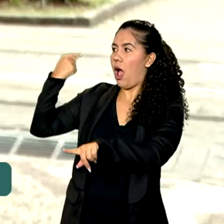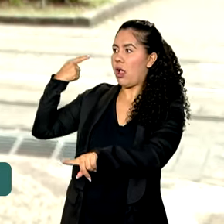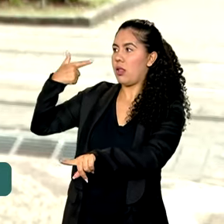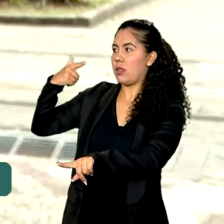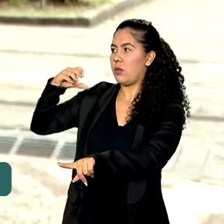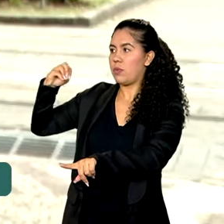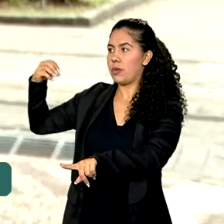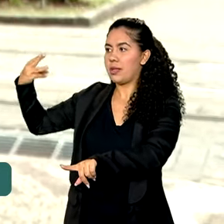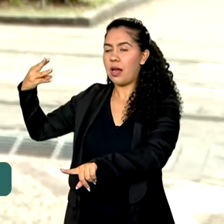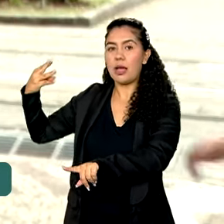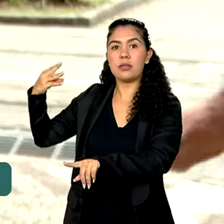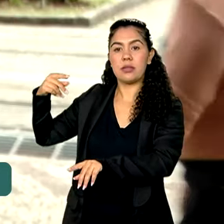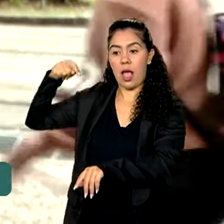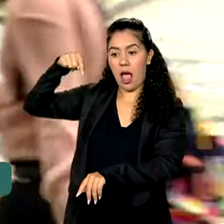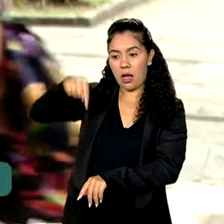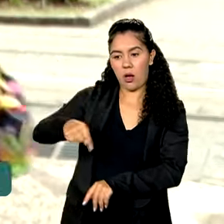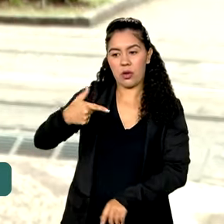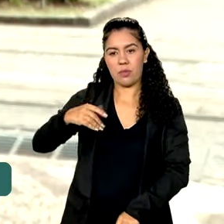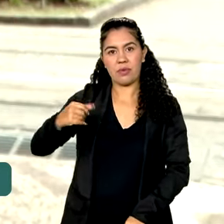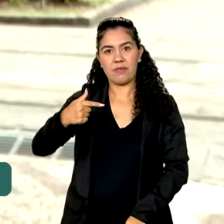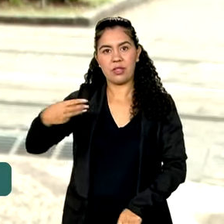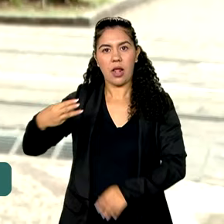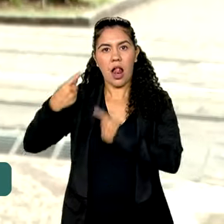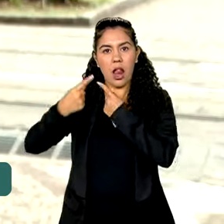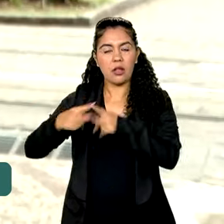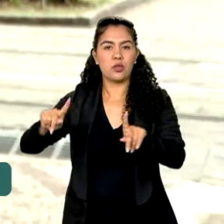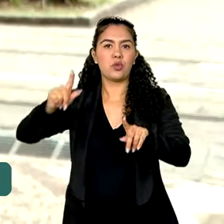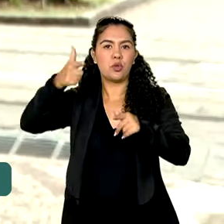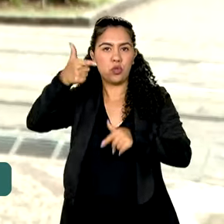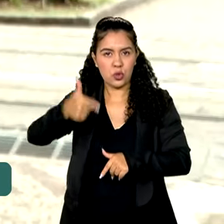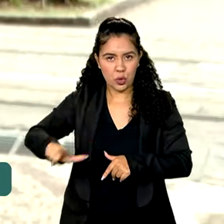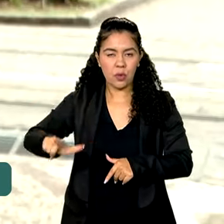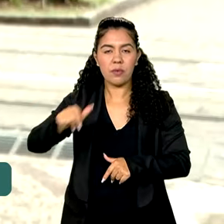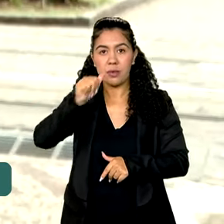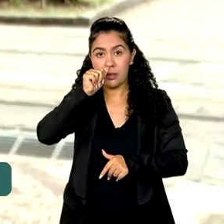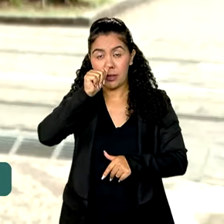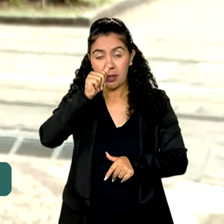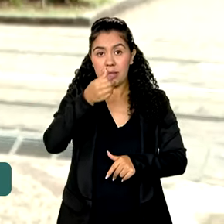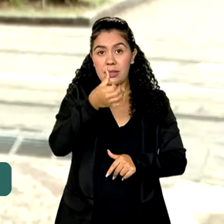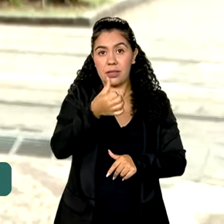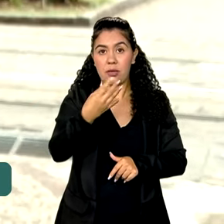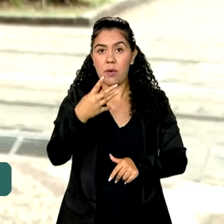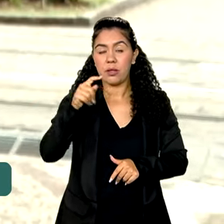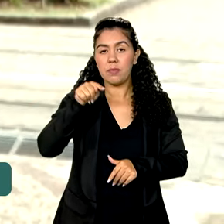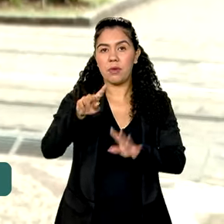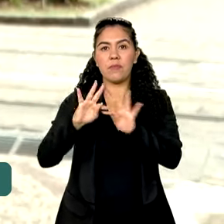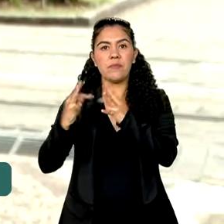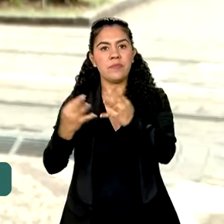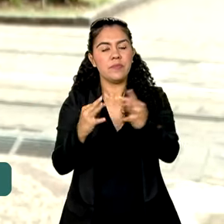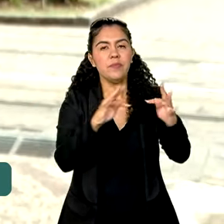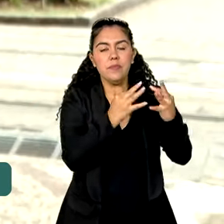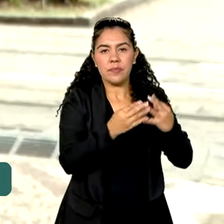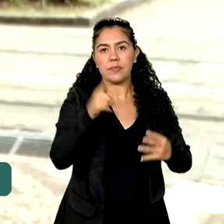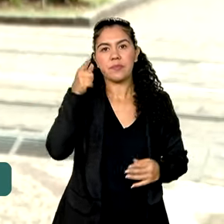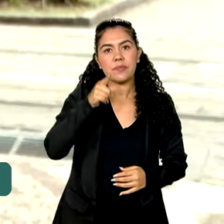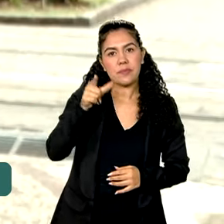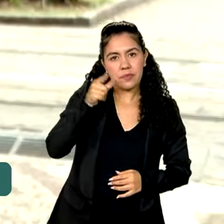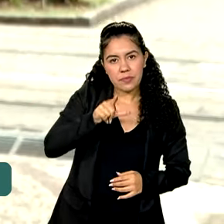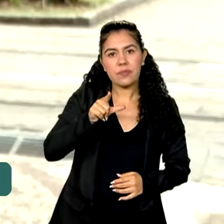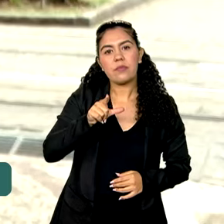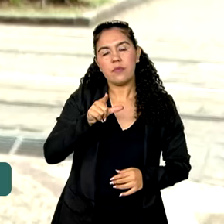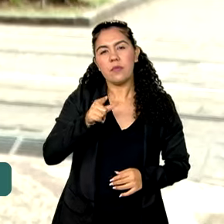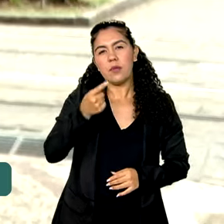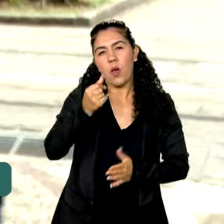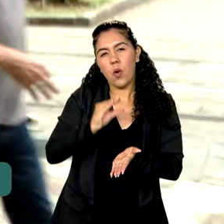relançado no ano passado, quando mais de 64 mil famílias foram beneficiadas com um investimento de